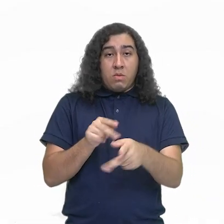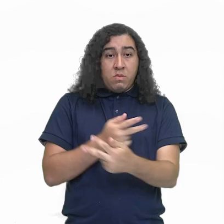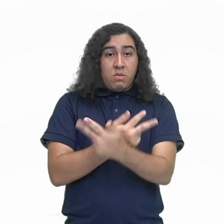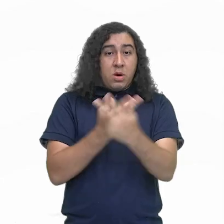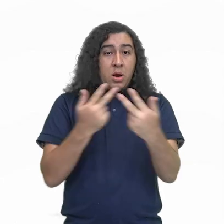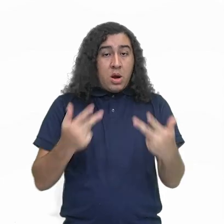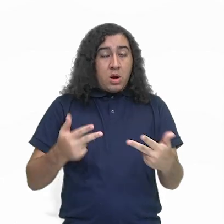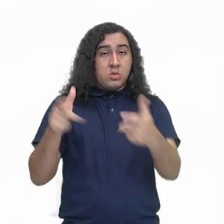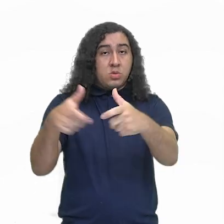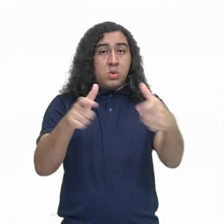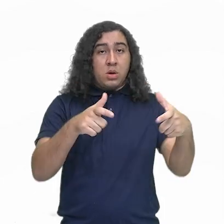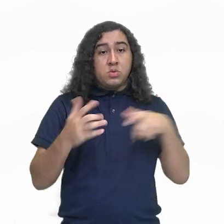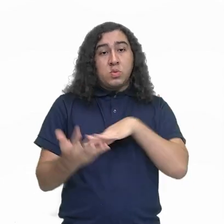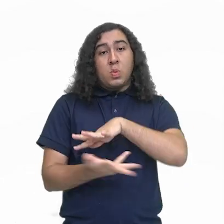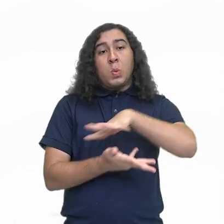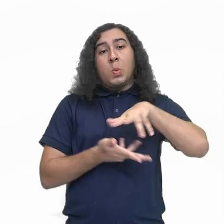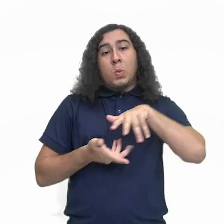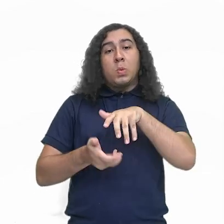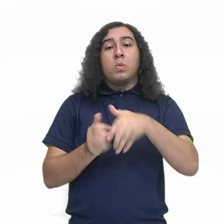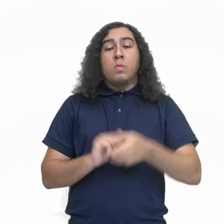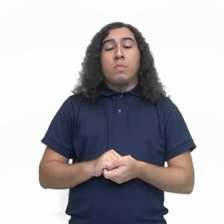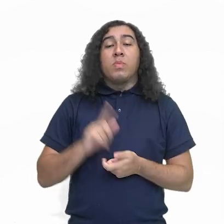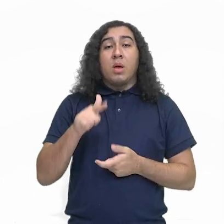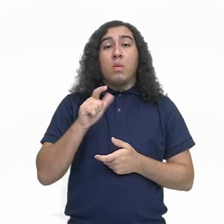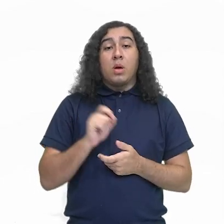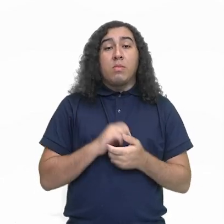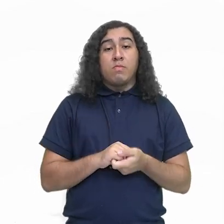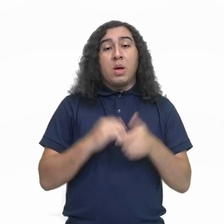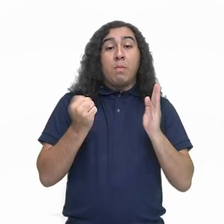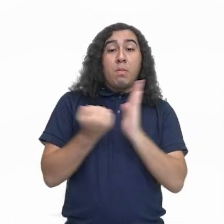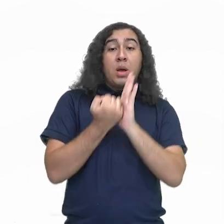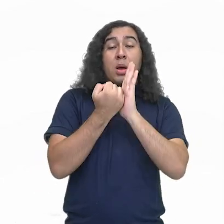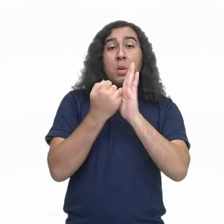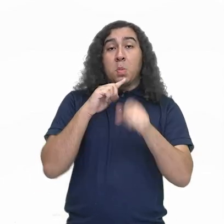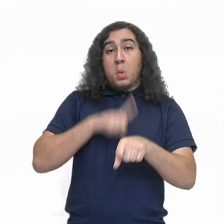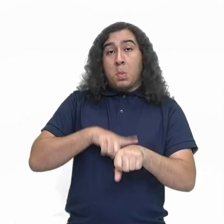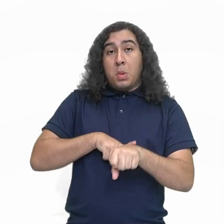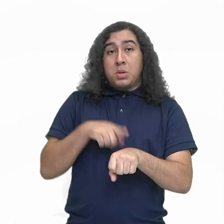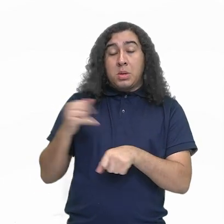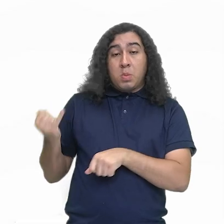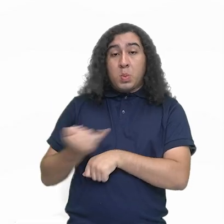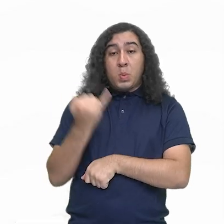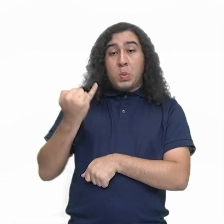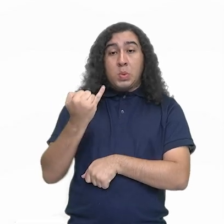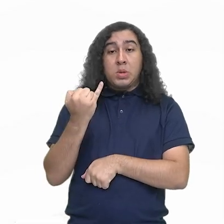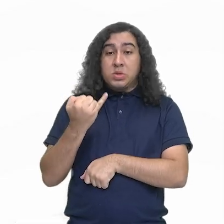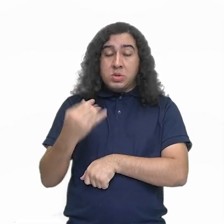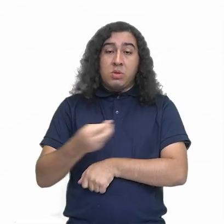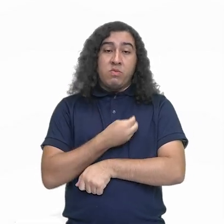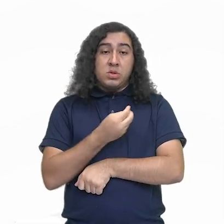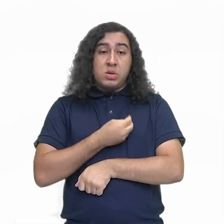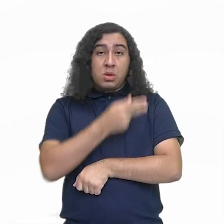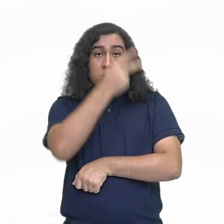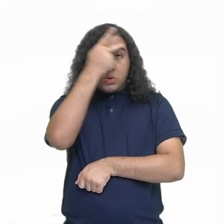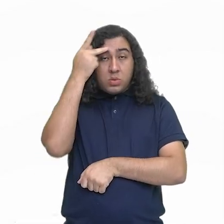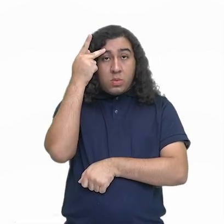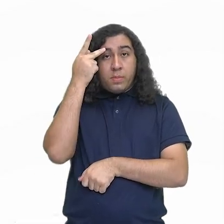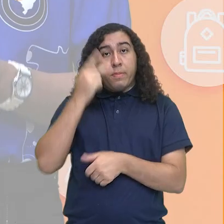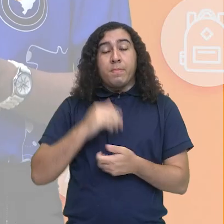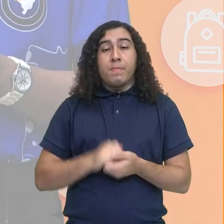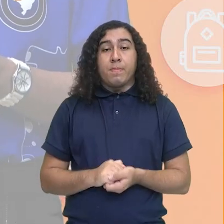vários lugares do mundo. São aqueles ritos que marcam momentos importantes na vida